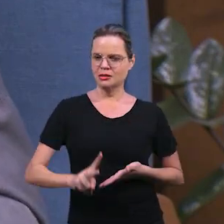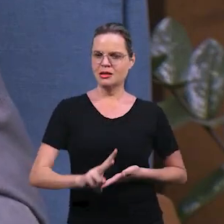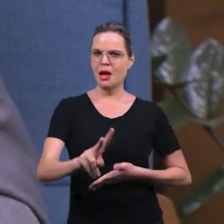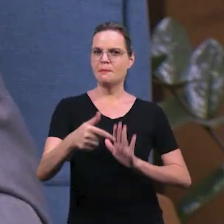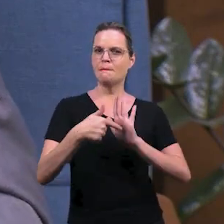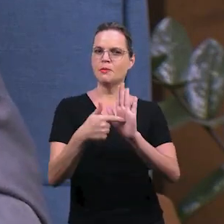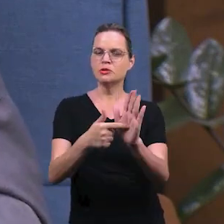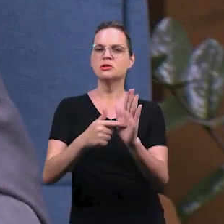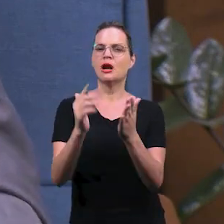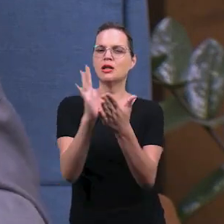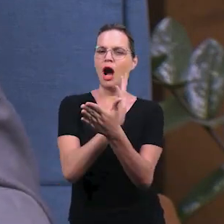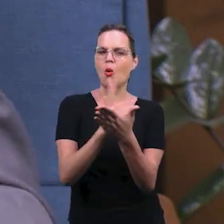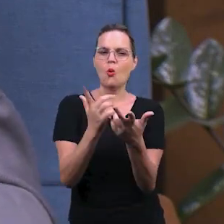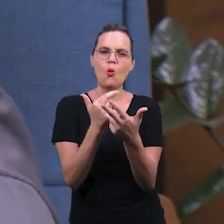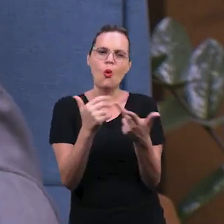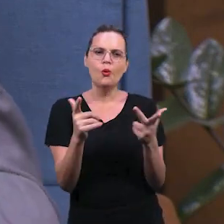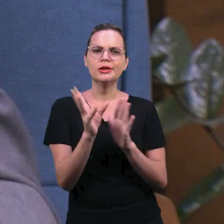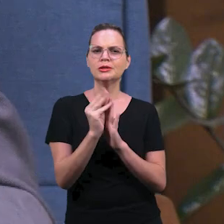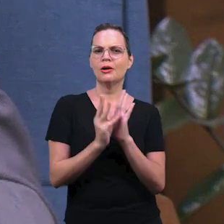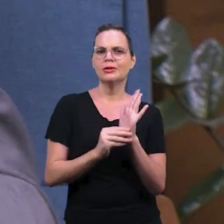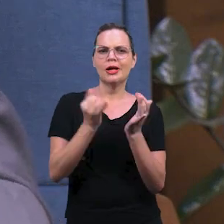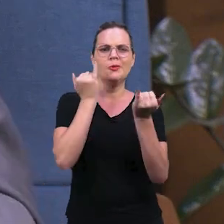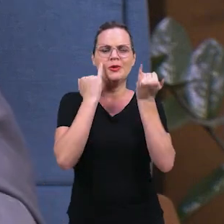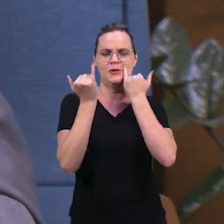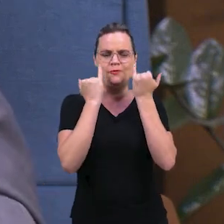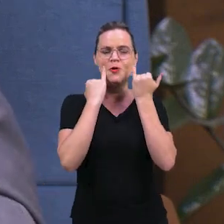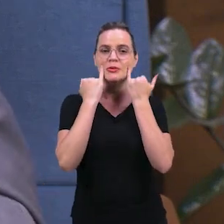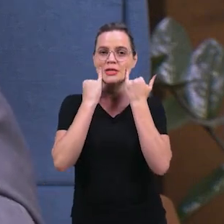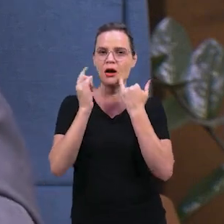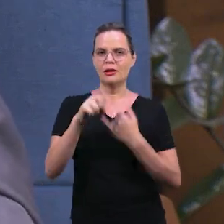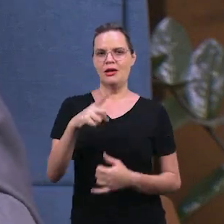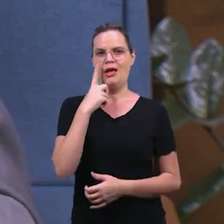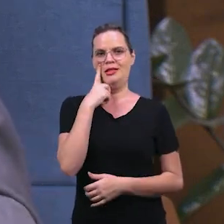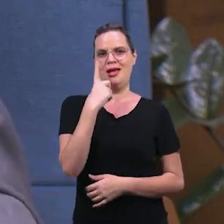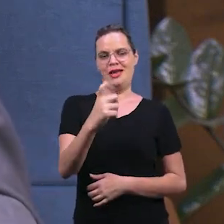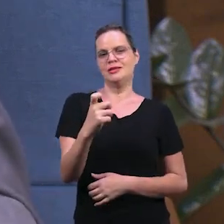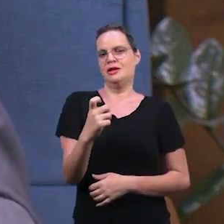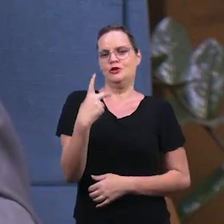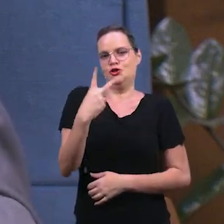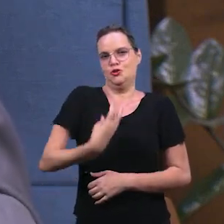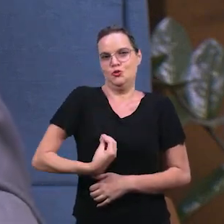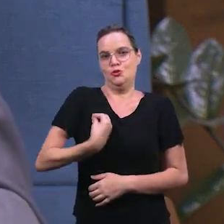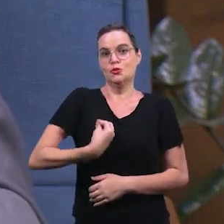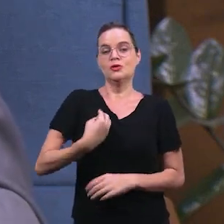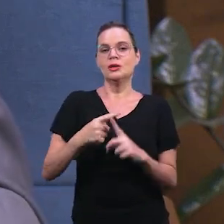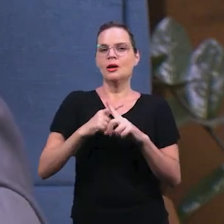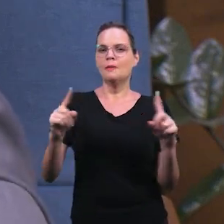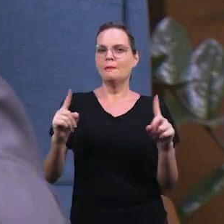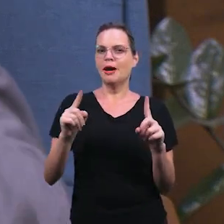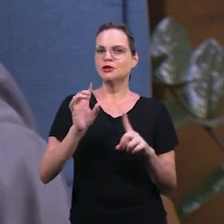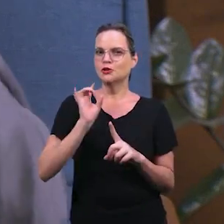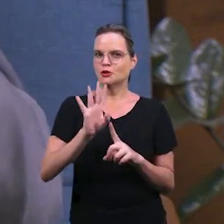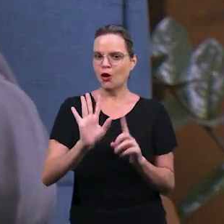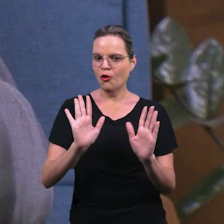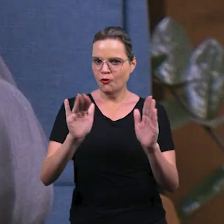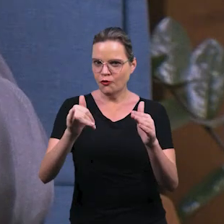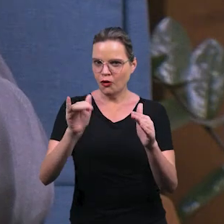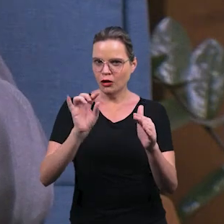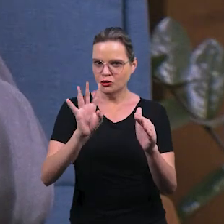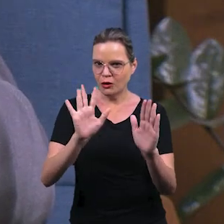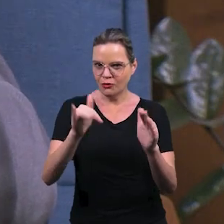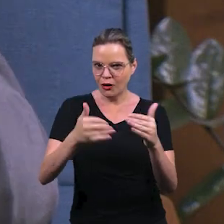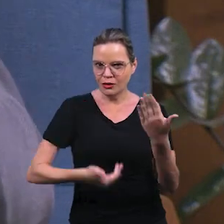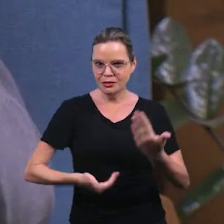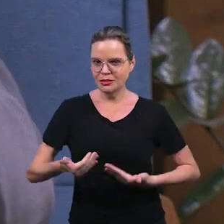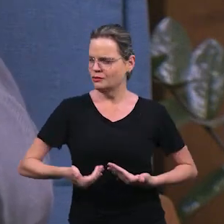trazendo sempre alguma coisa, algum conteúdo, informações que sejam interessantes para o seu dia a dia. Mas nós não falamos só para